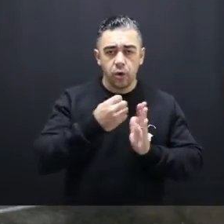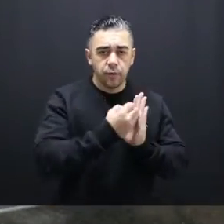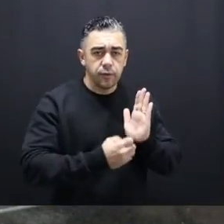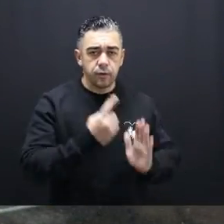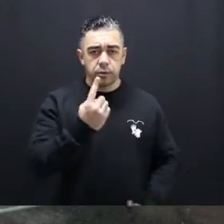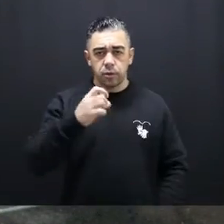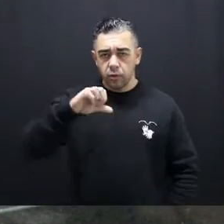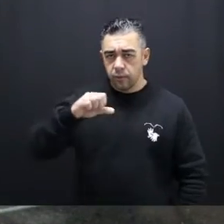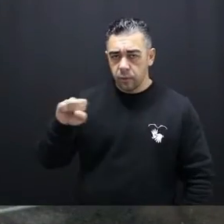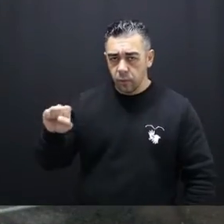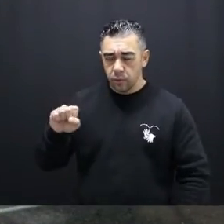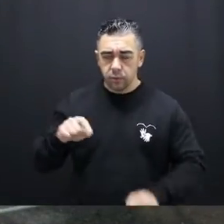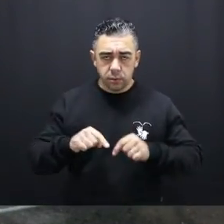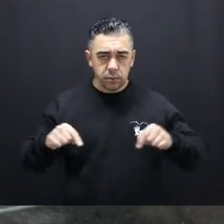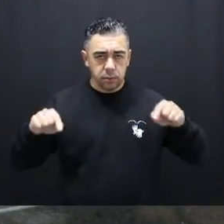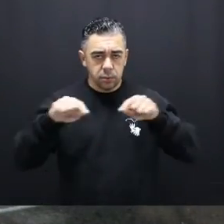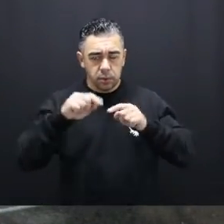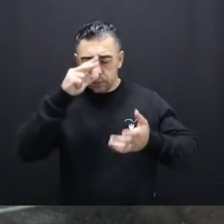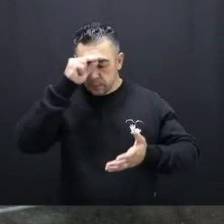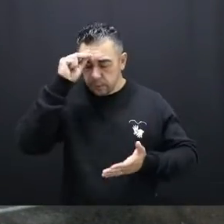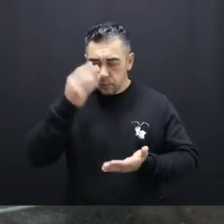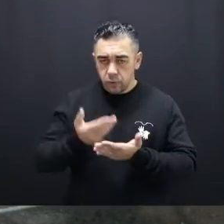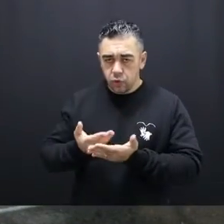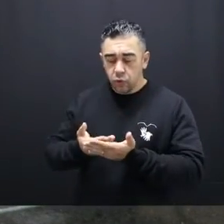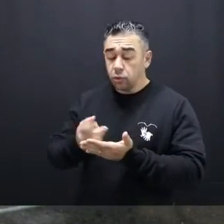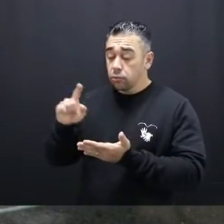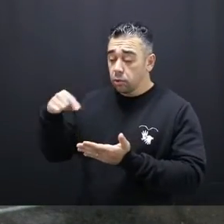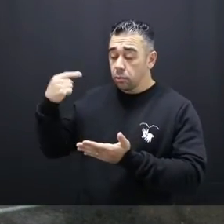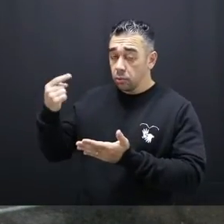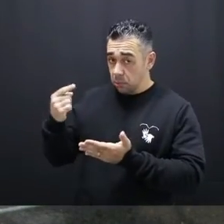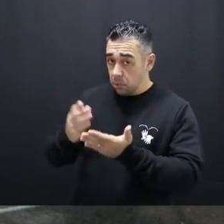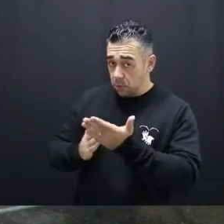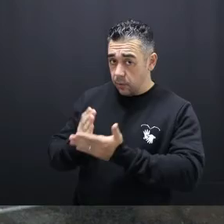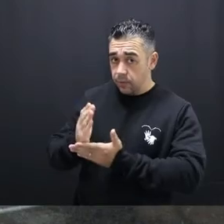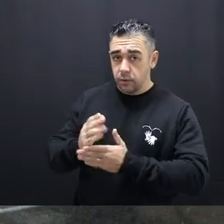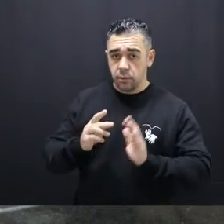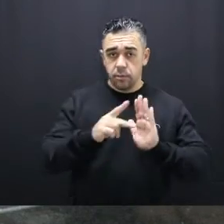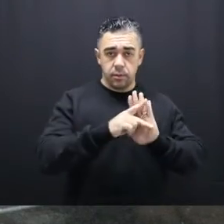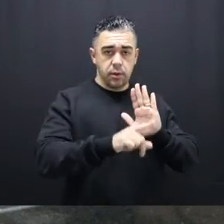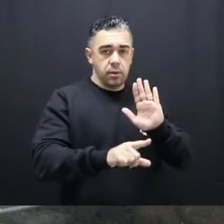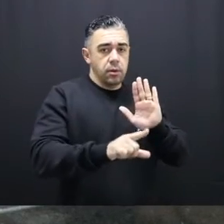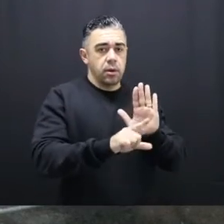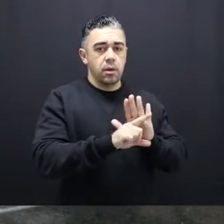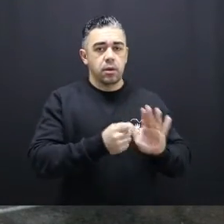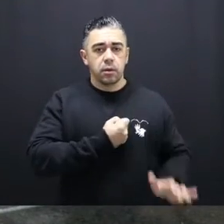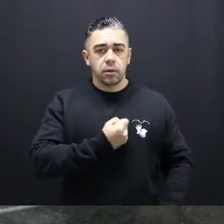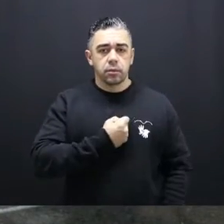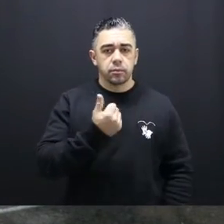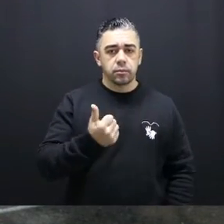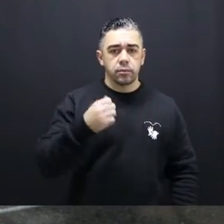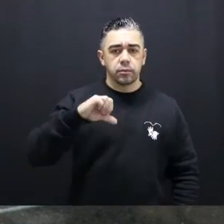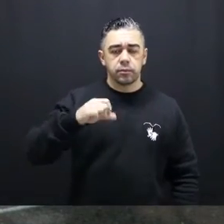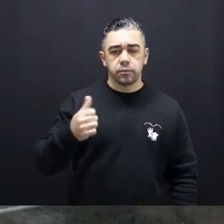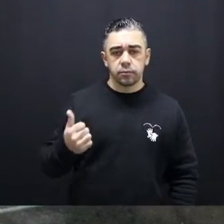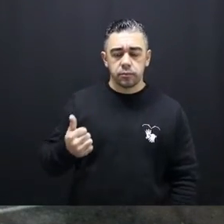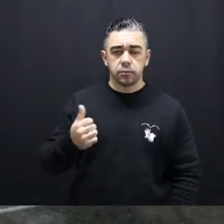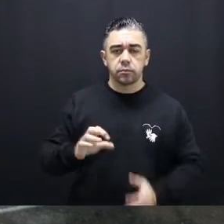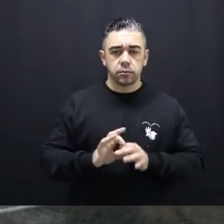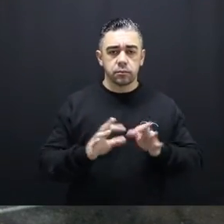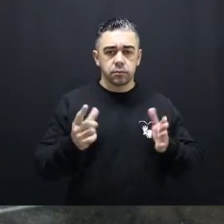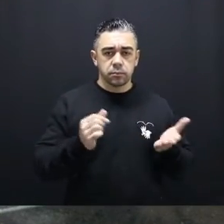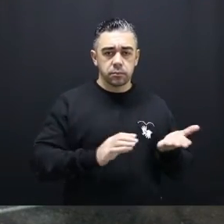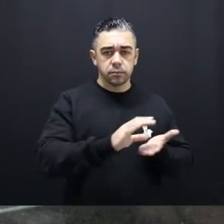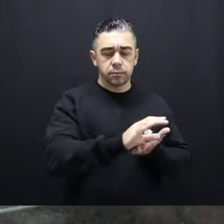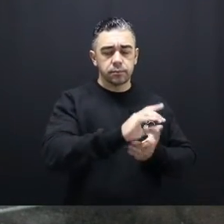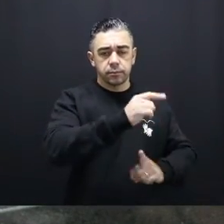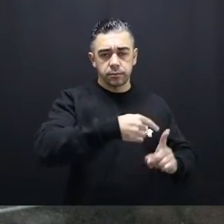do gabinete encaminhando para estudo e posterior aprovação os projetos de leis nº 191-a que autoriza a abertura de